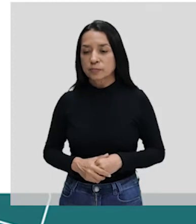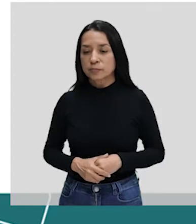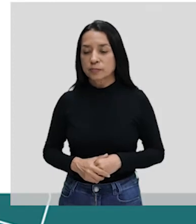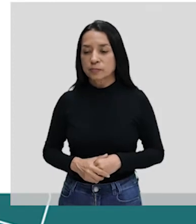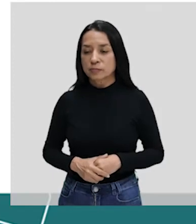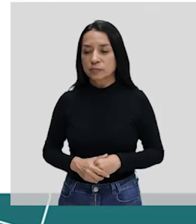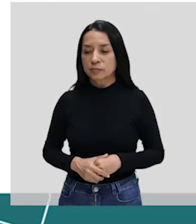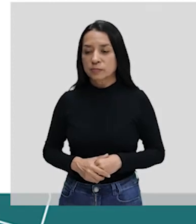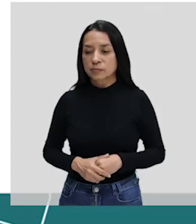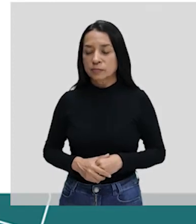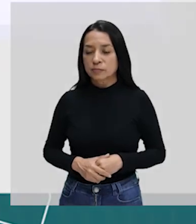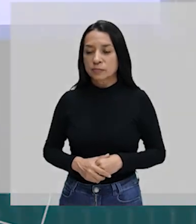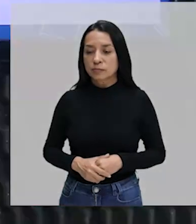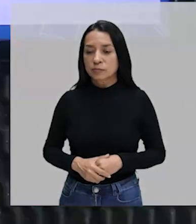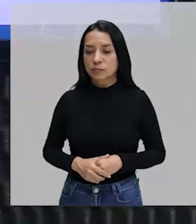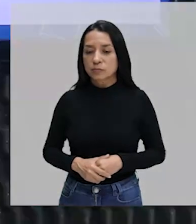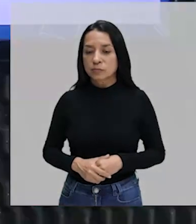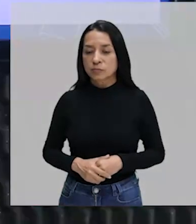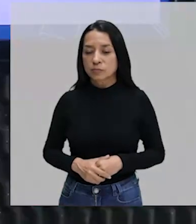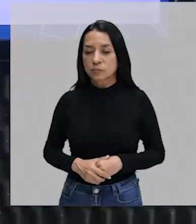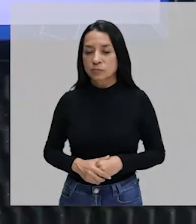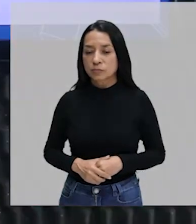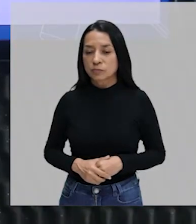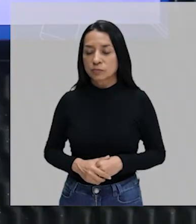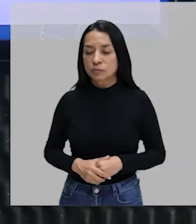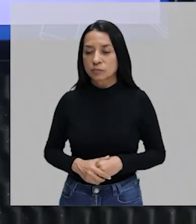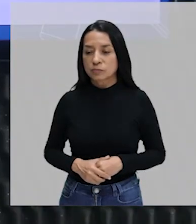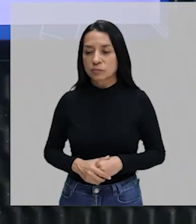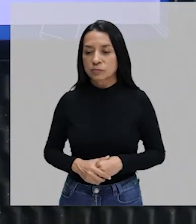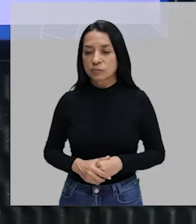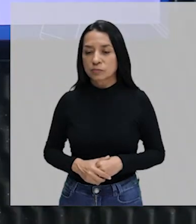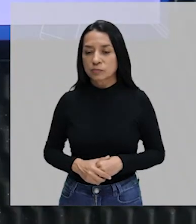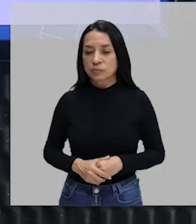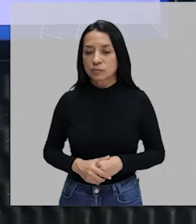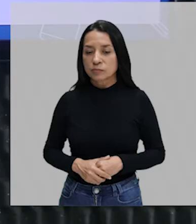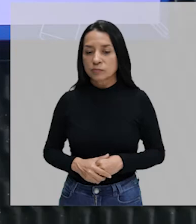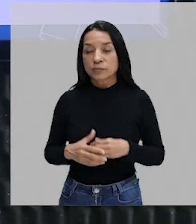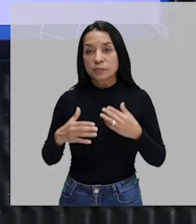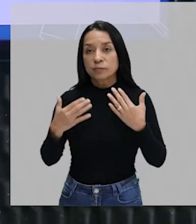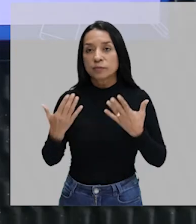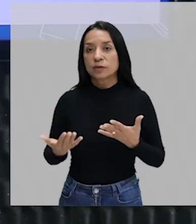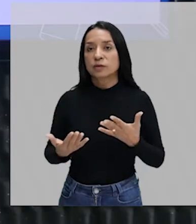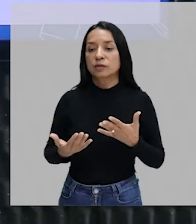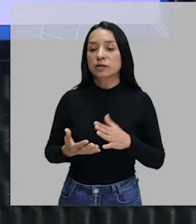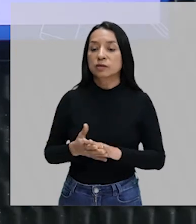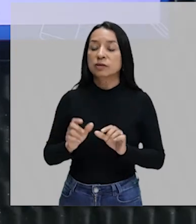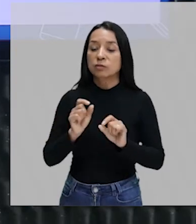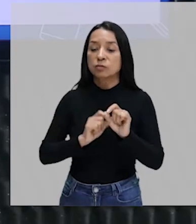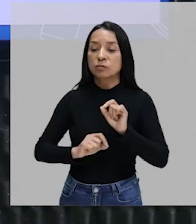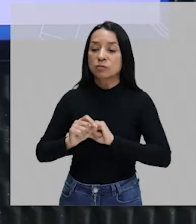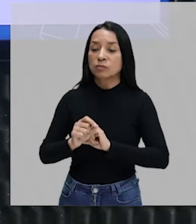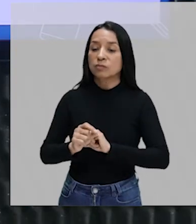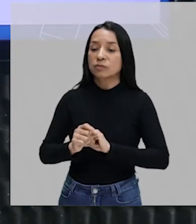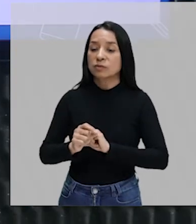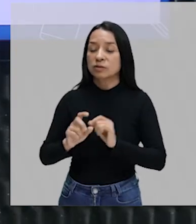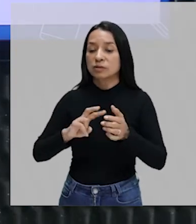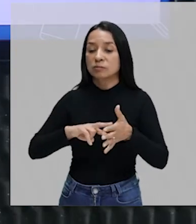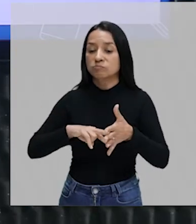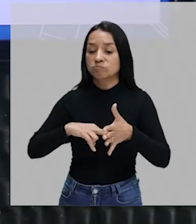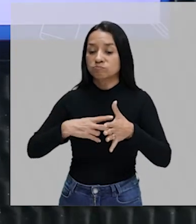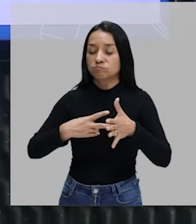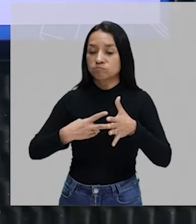deveremos encontrar alguma impressão que esteja na origem desta ideia. Então, as impressões geram as ideias.